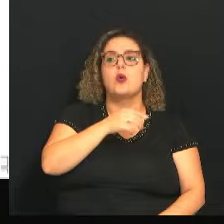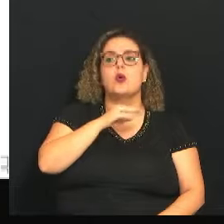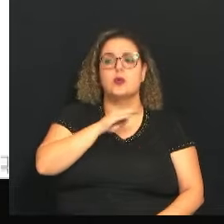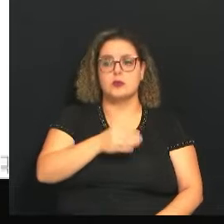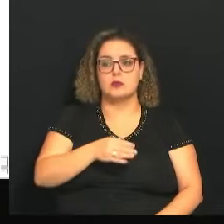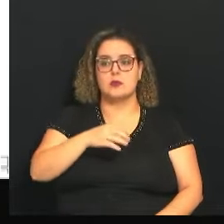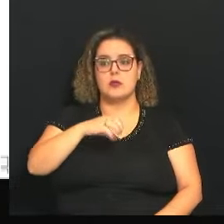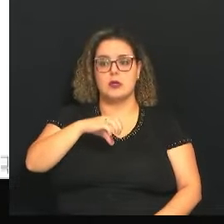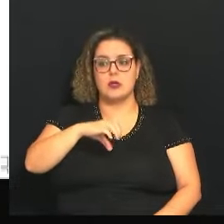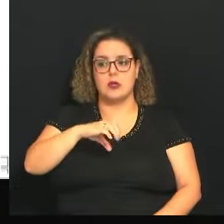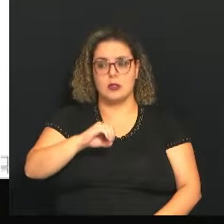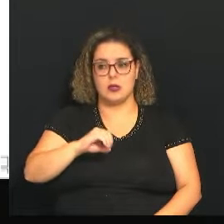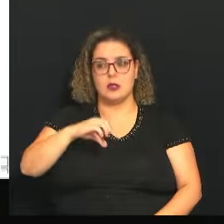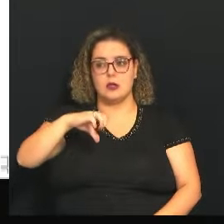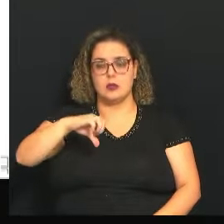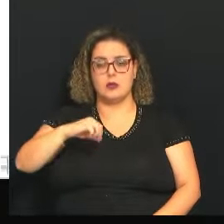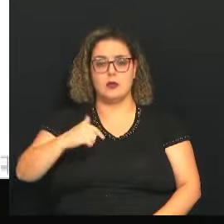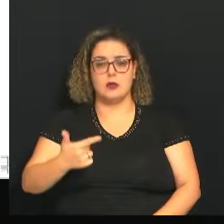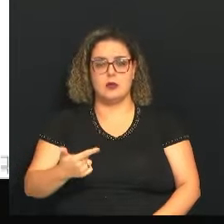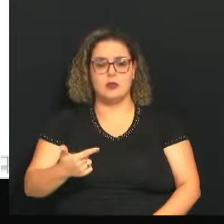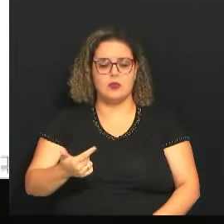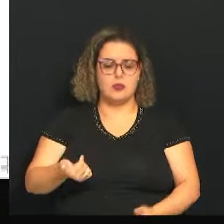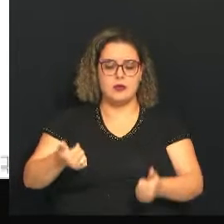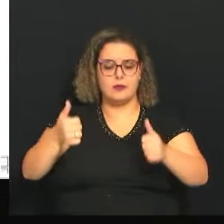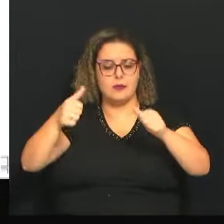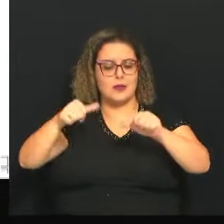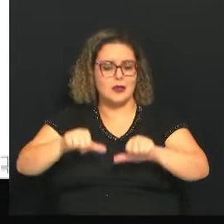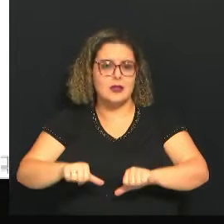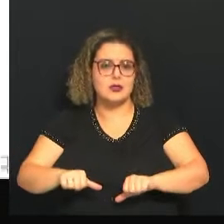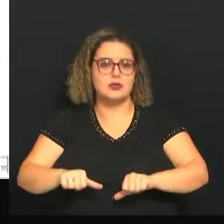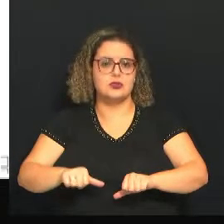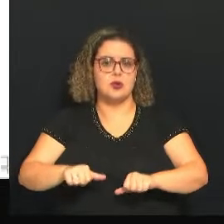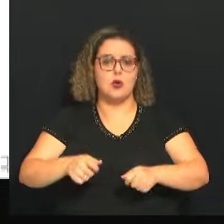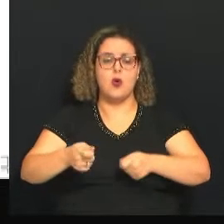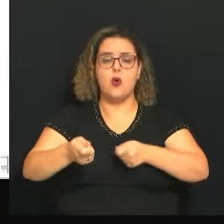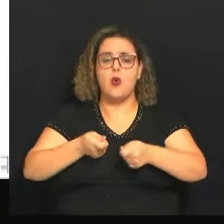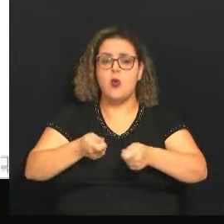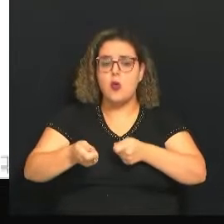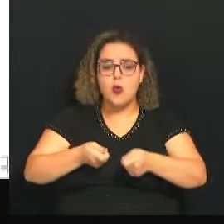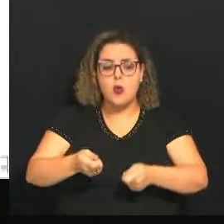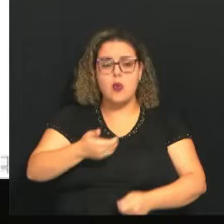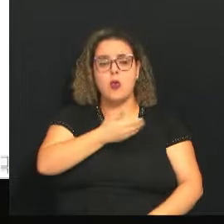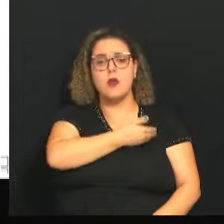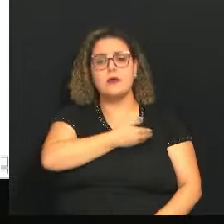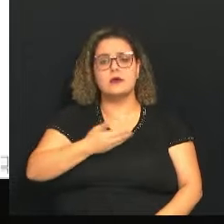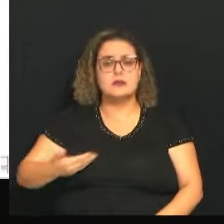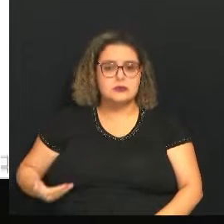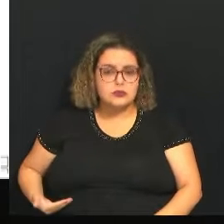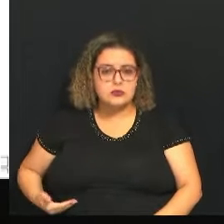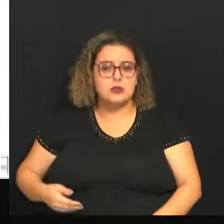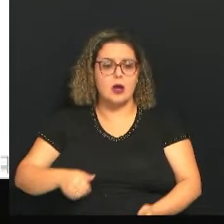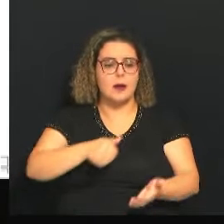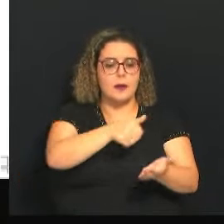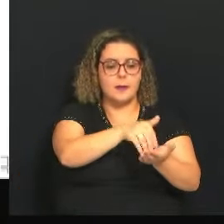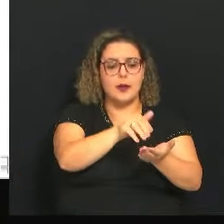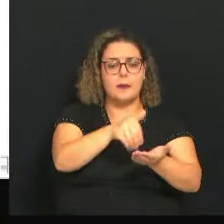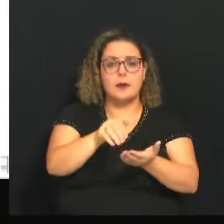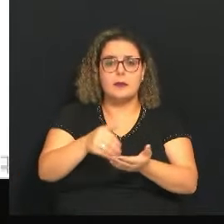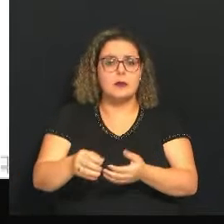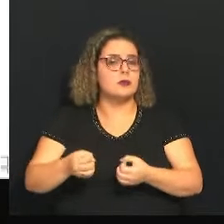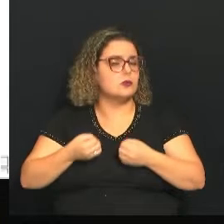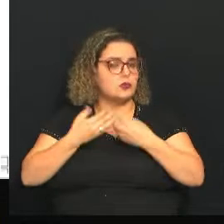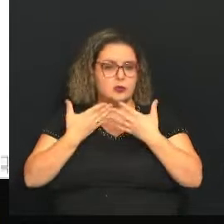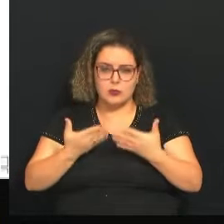e forçou, de repente, o governo segurar, demitir? Não, porque está tudo bem com a